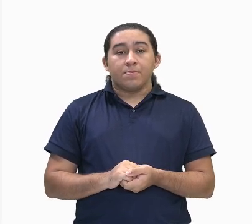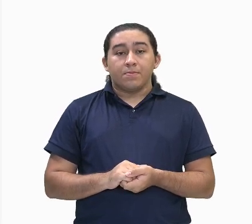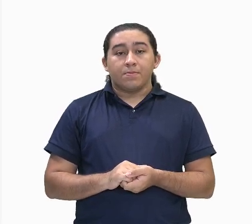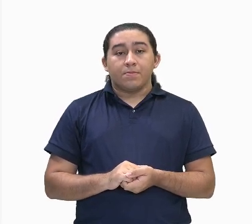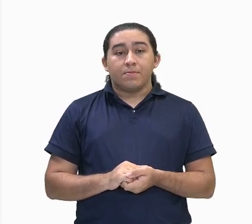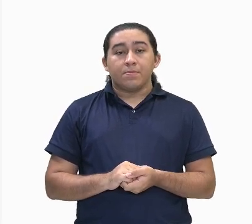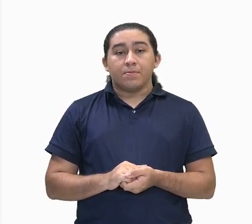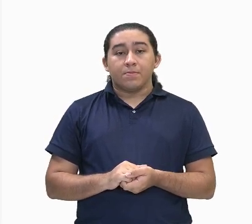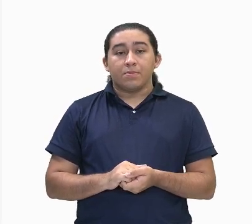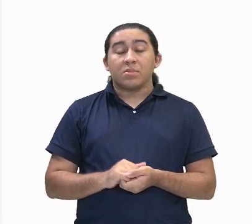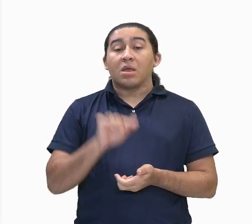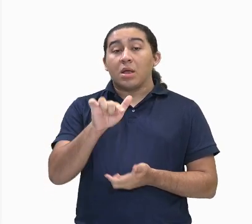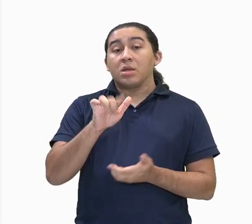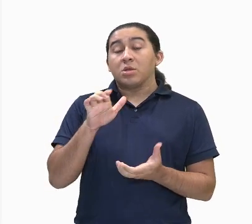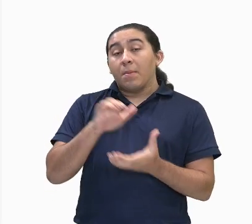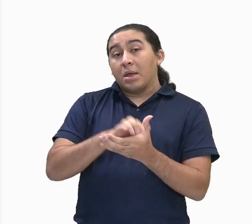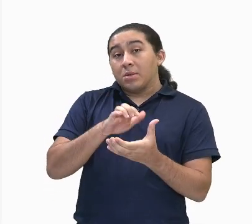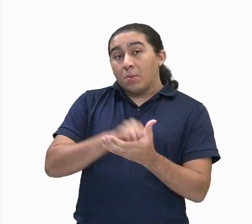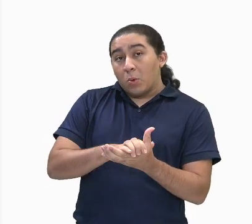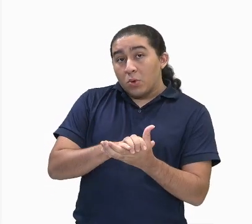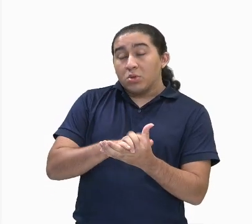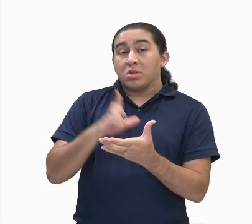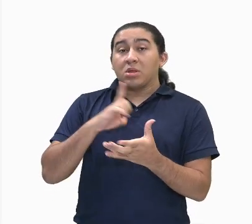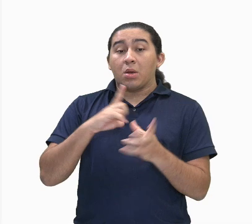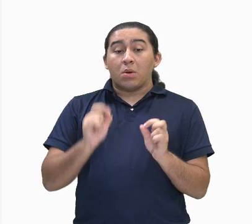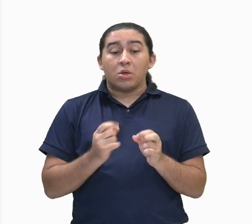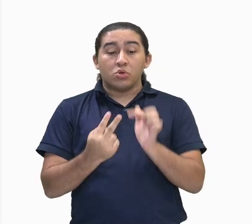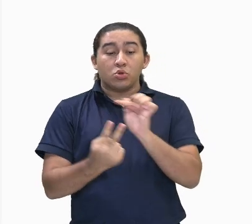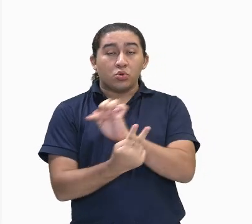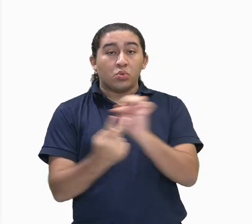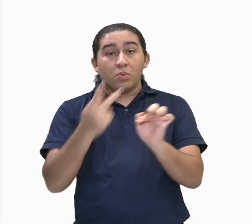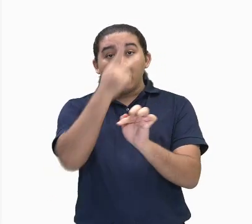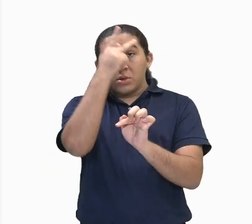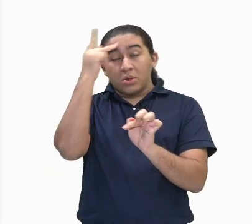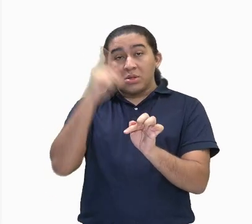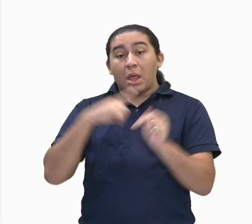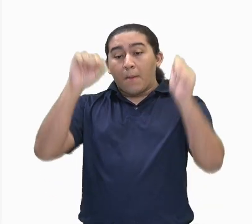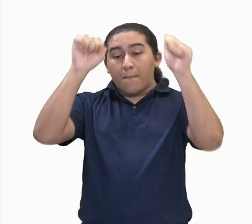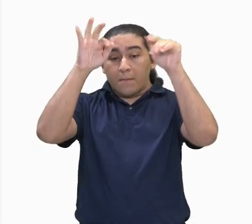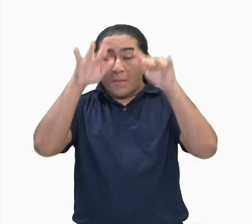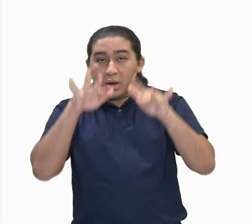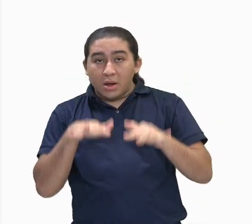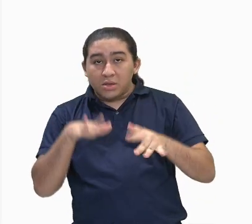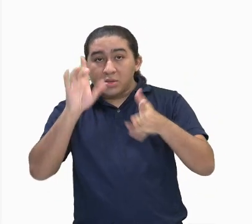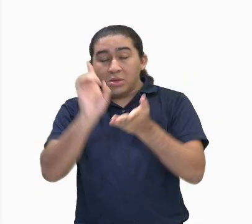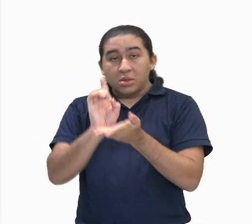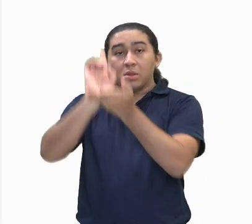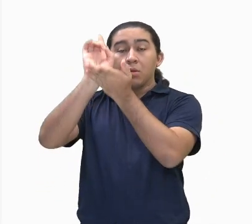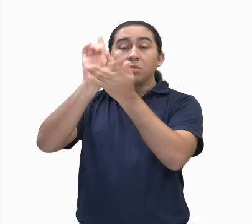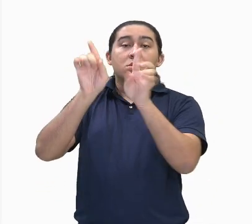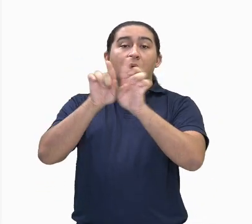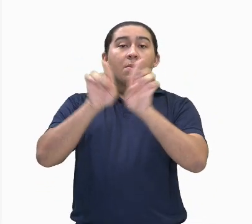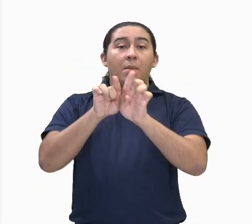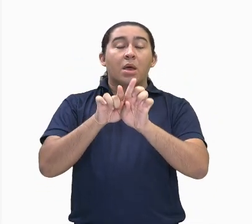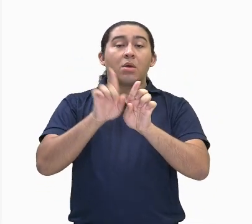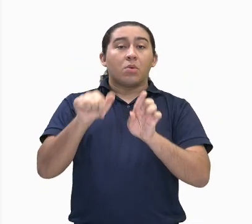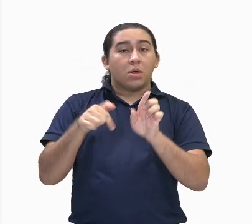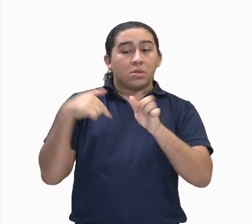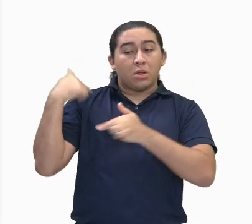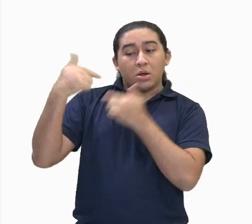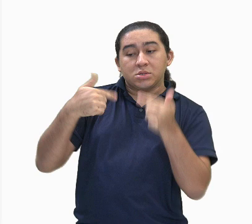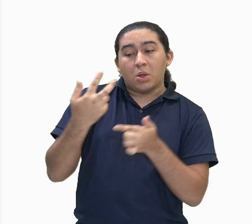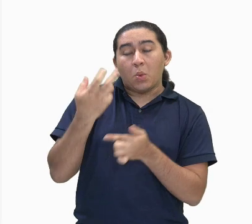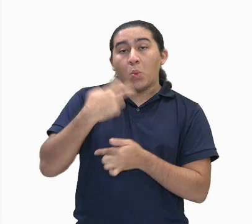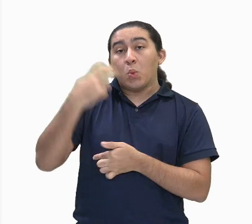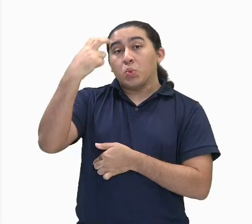núpcias hindus, por exemplo, unem casais sob bênçãos divinas e tradições culturais. Outro tipo